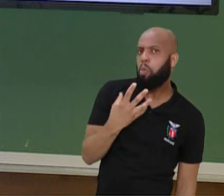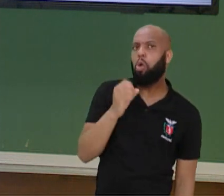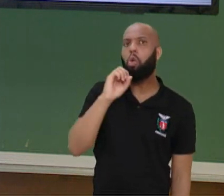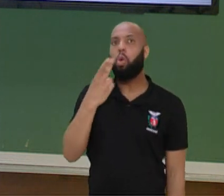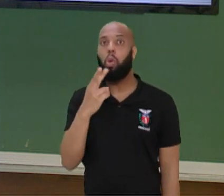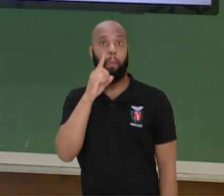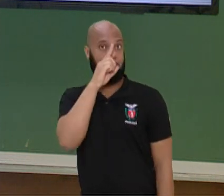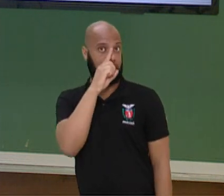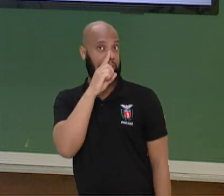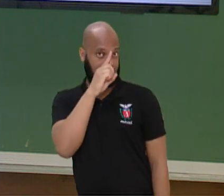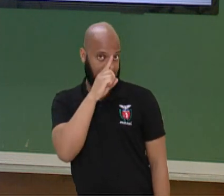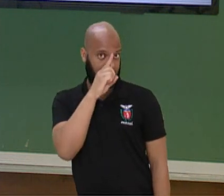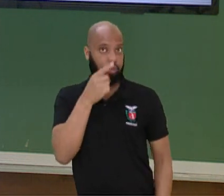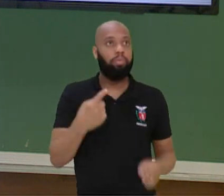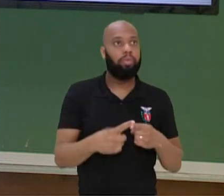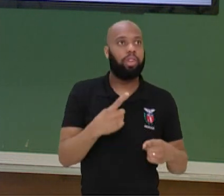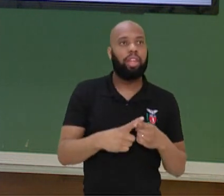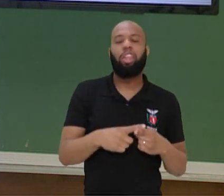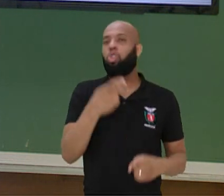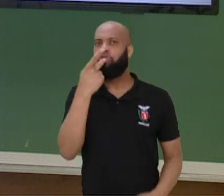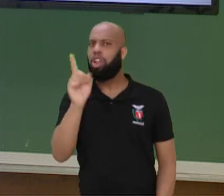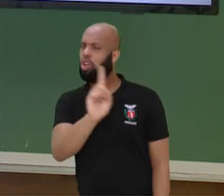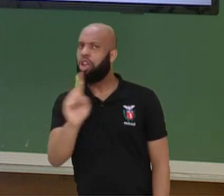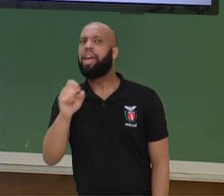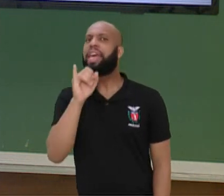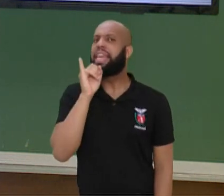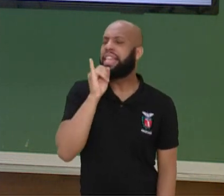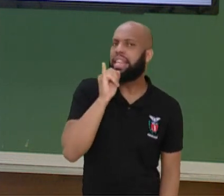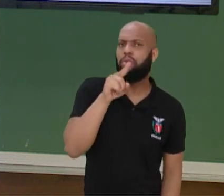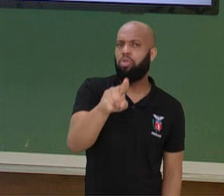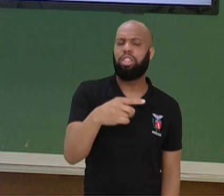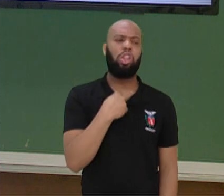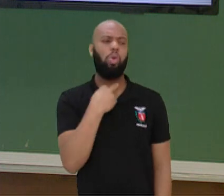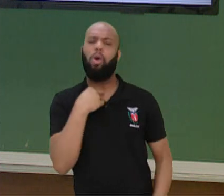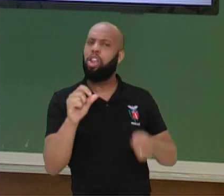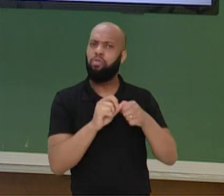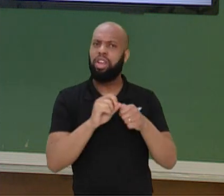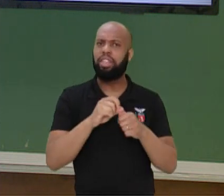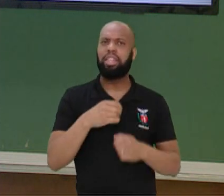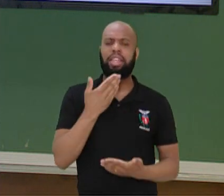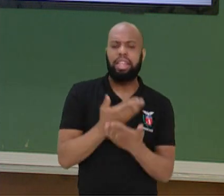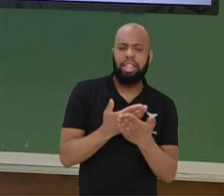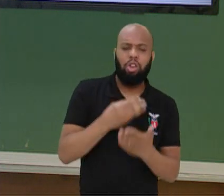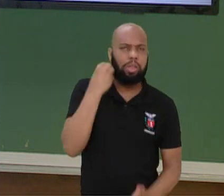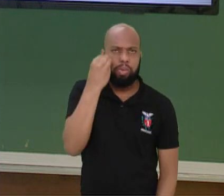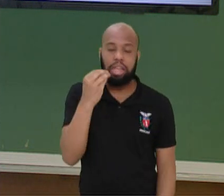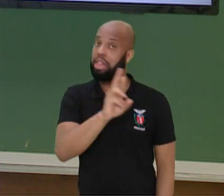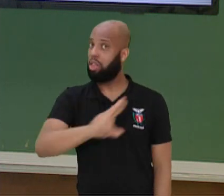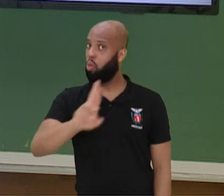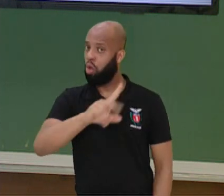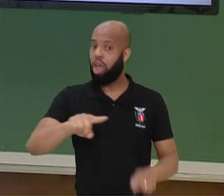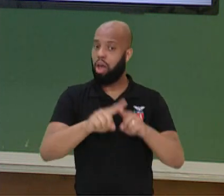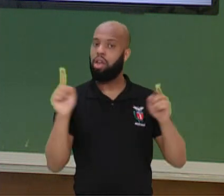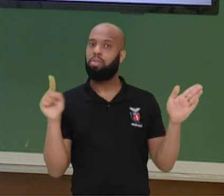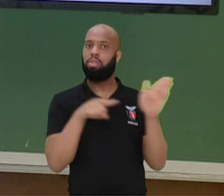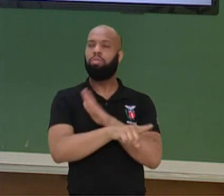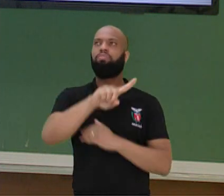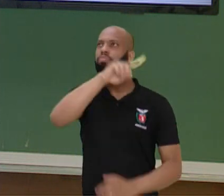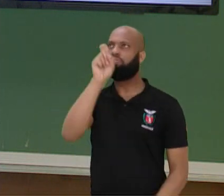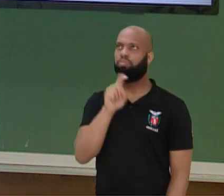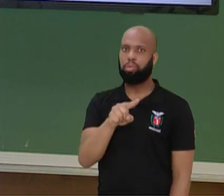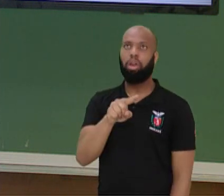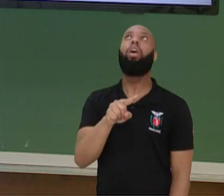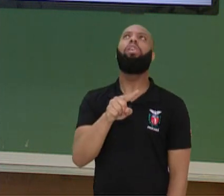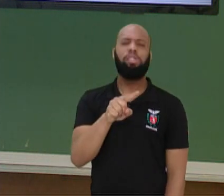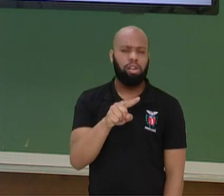um risco? Não estou dizendo que você não deve fazer uma aula experimental. É um questionamento para você se